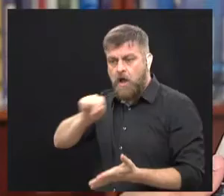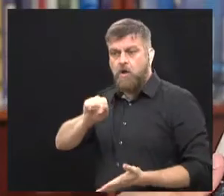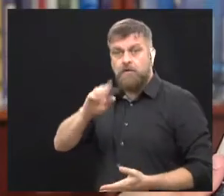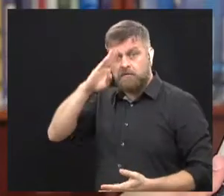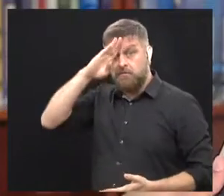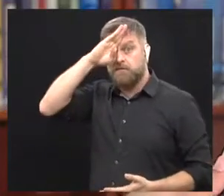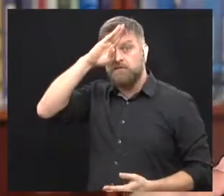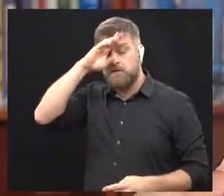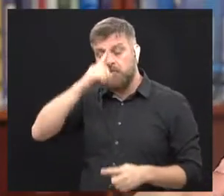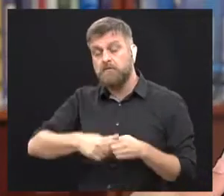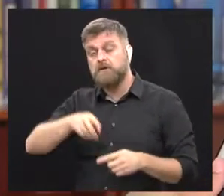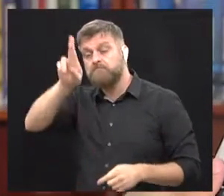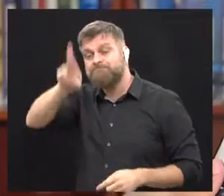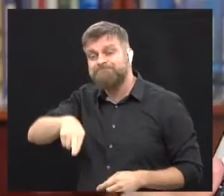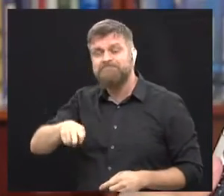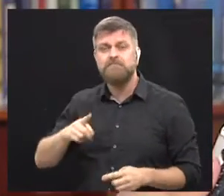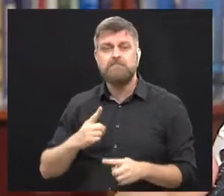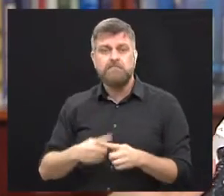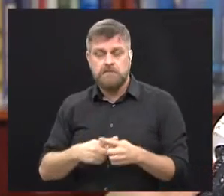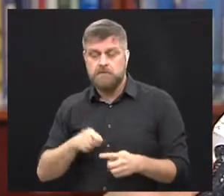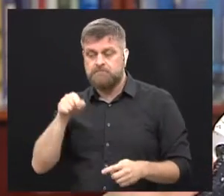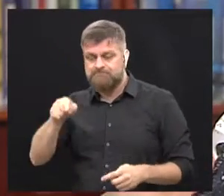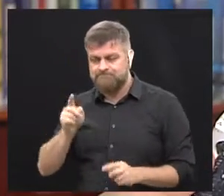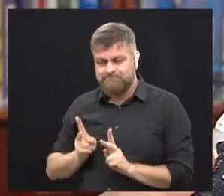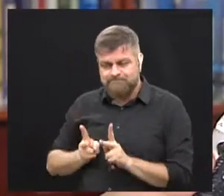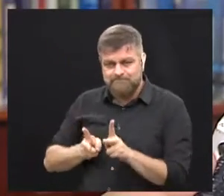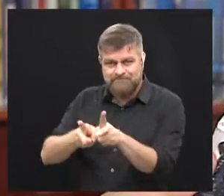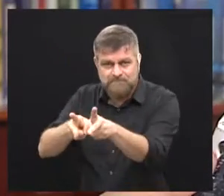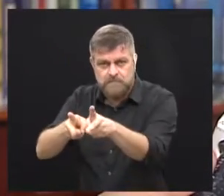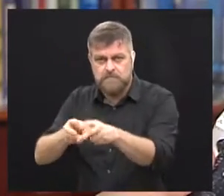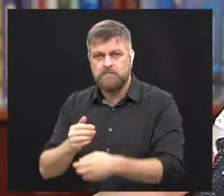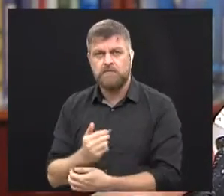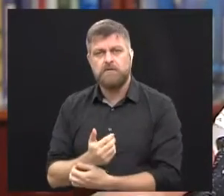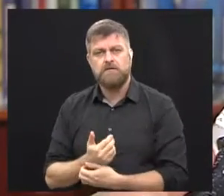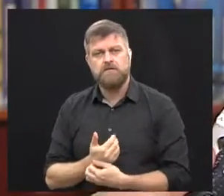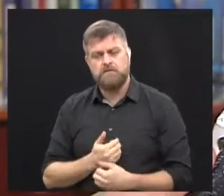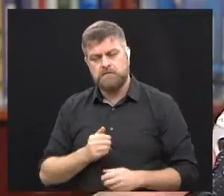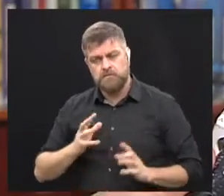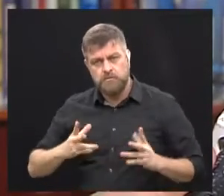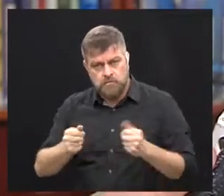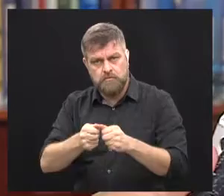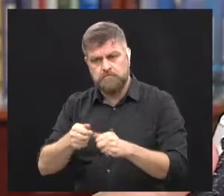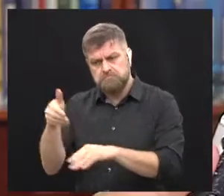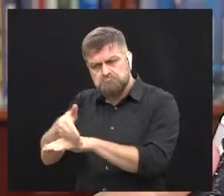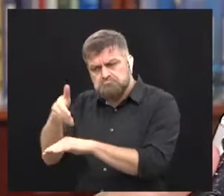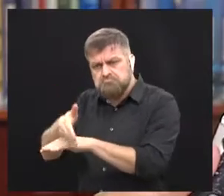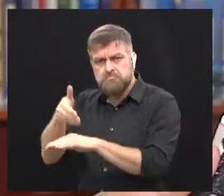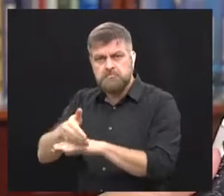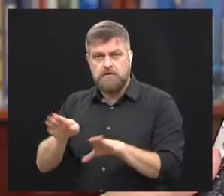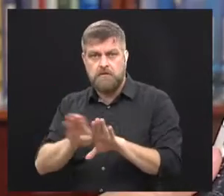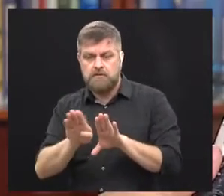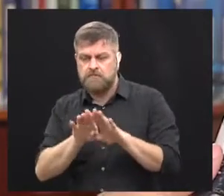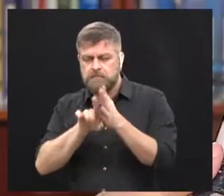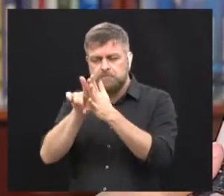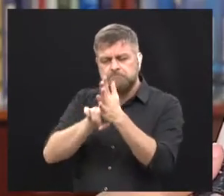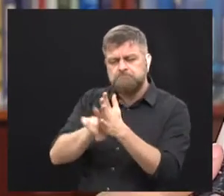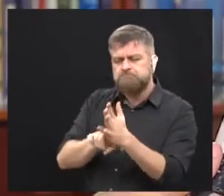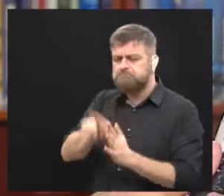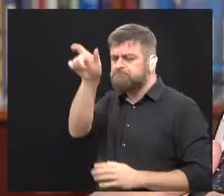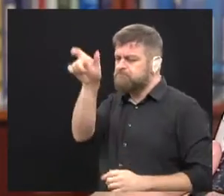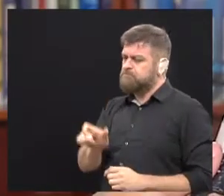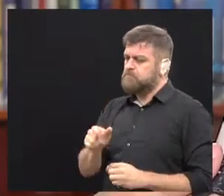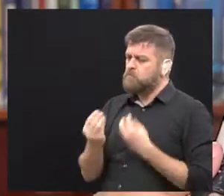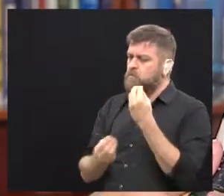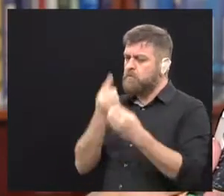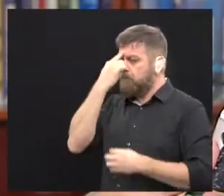razão da continuidade da participação de todos, ou passaram a pesquisar melhor o candidato à